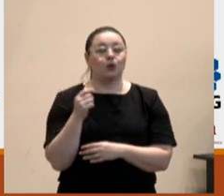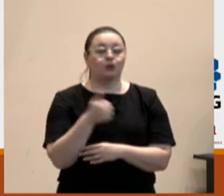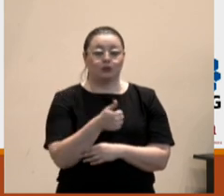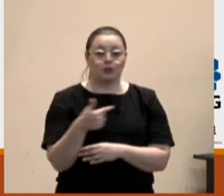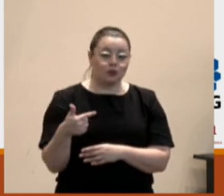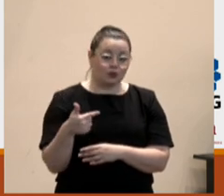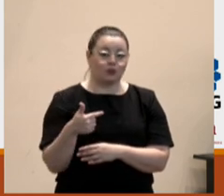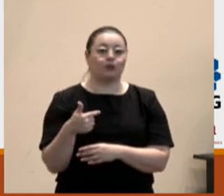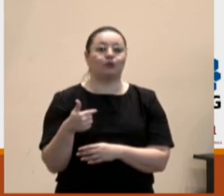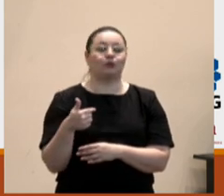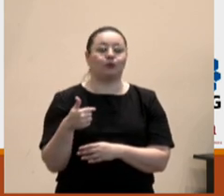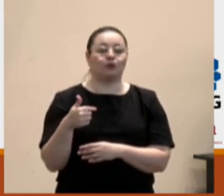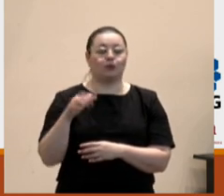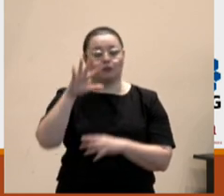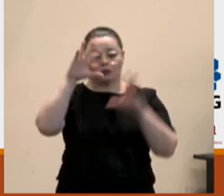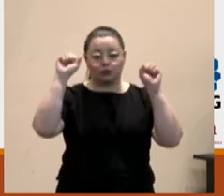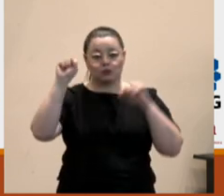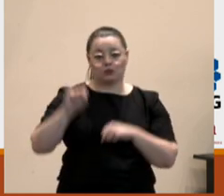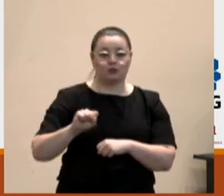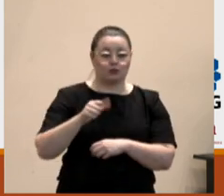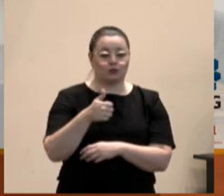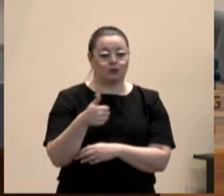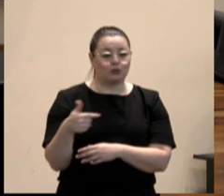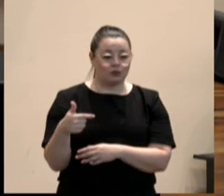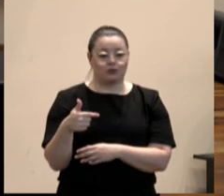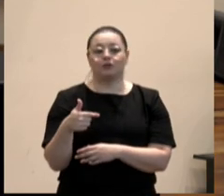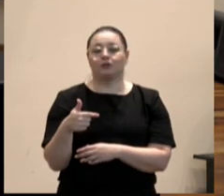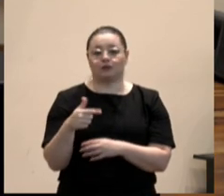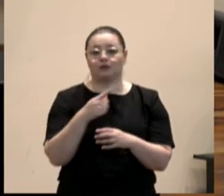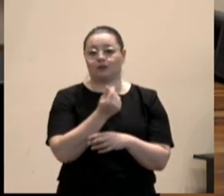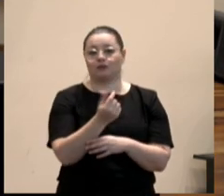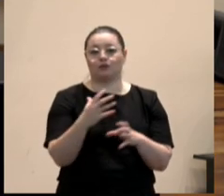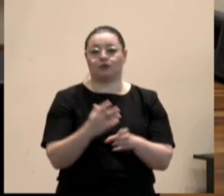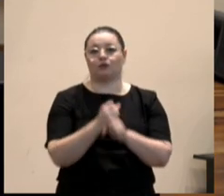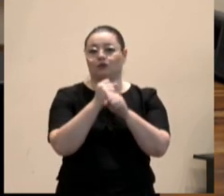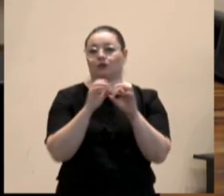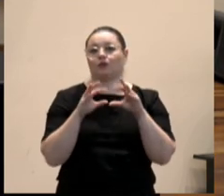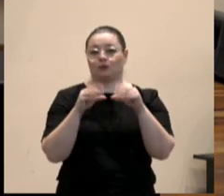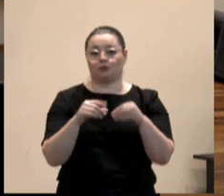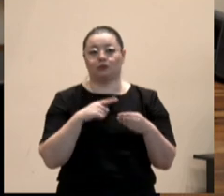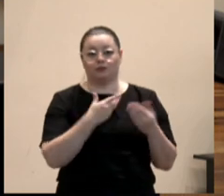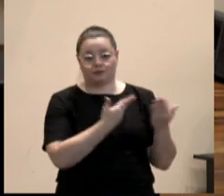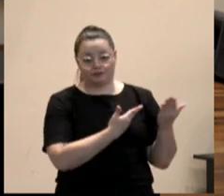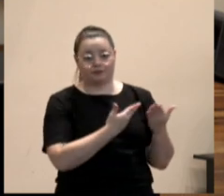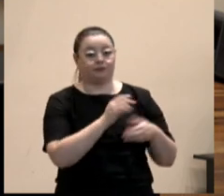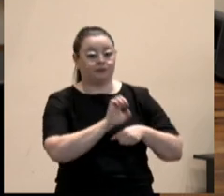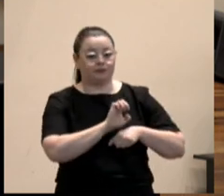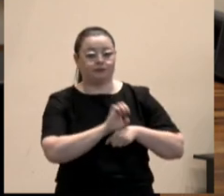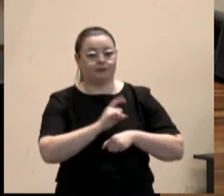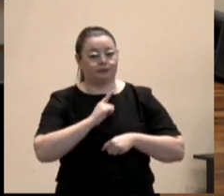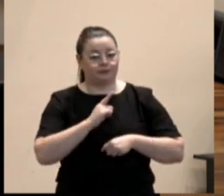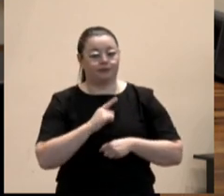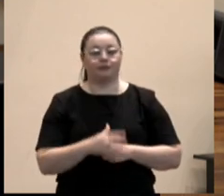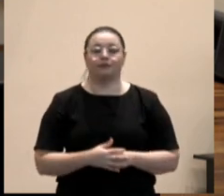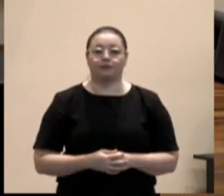6 e Mato Grosso, 9. Então, esse é o dinheiro potencial que os estados têm. Próximo.